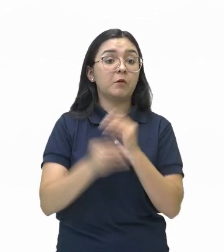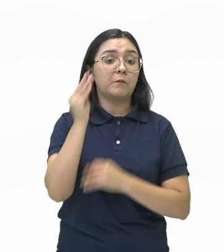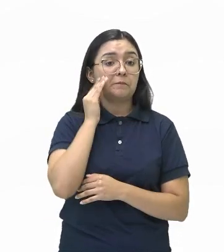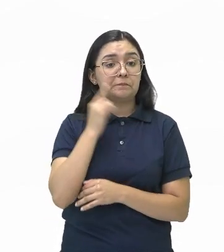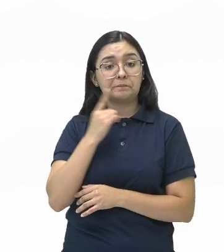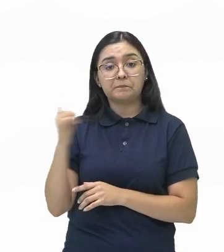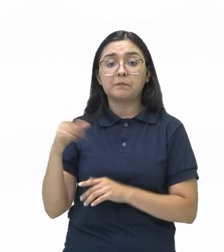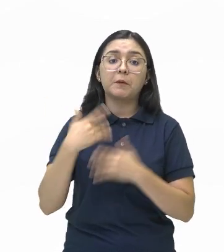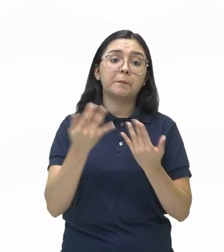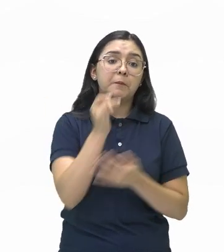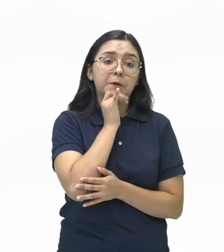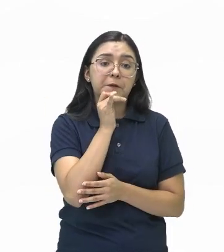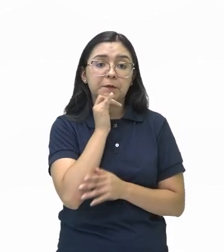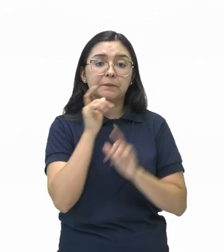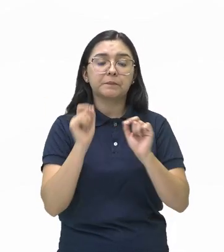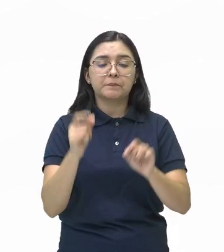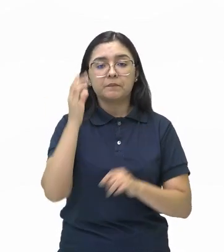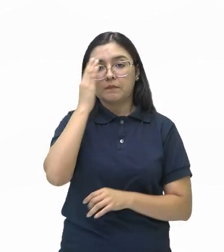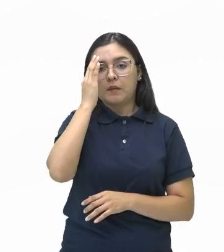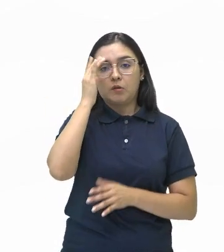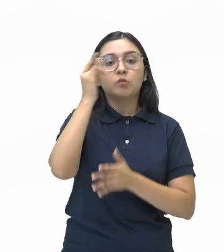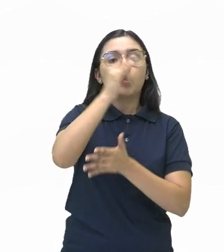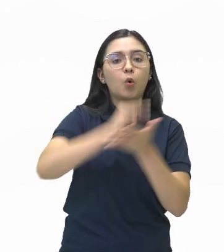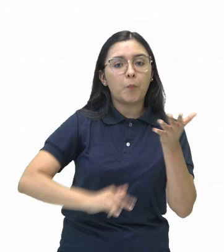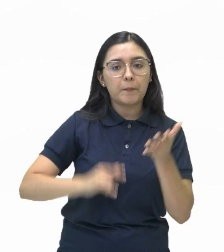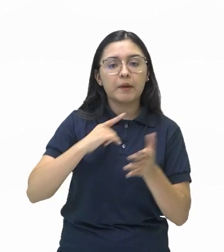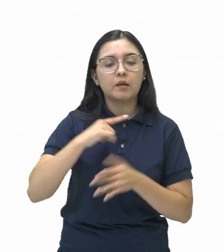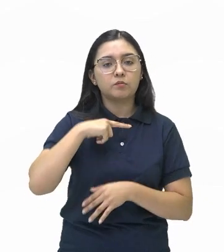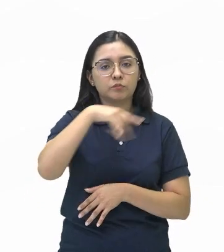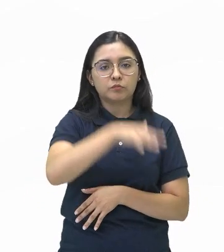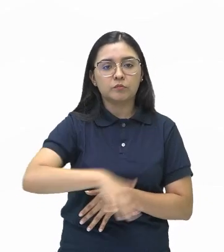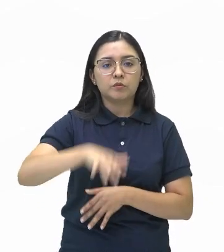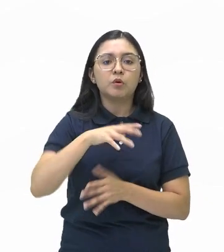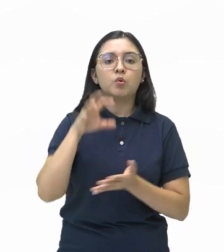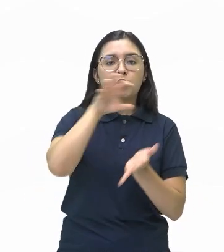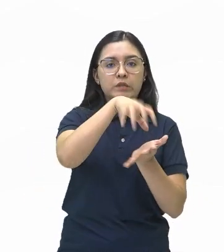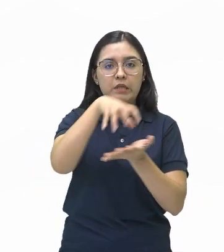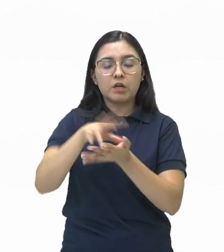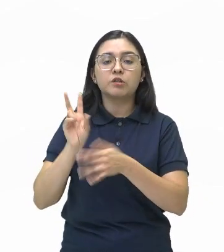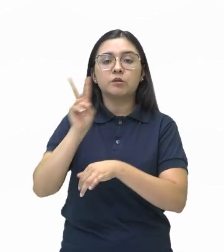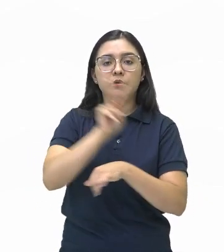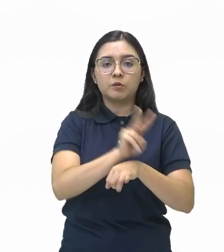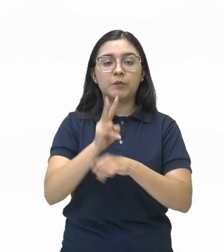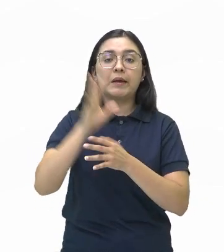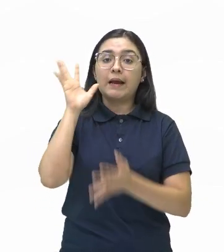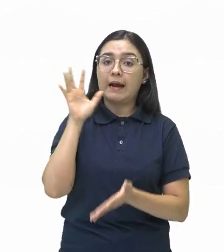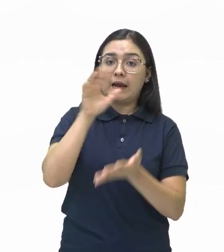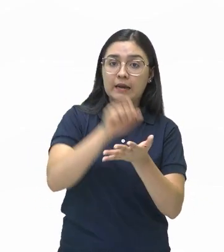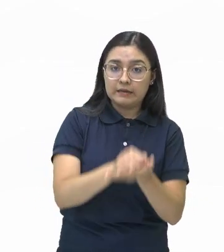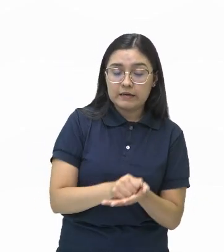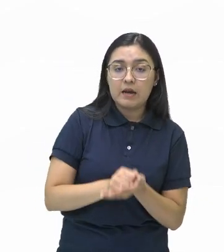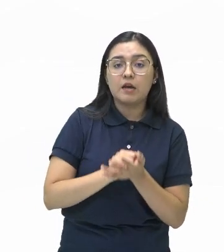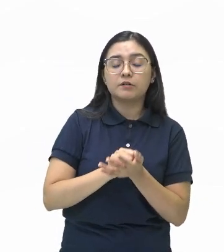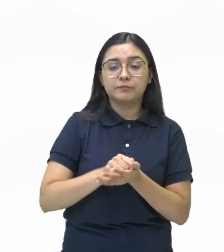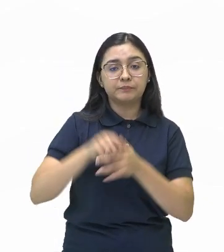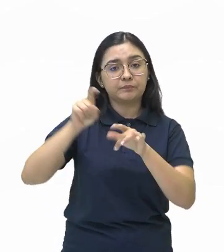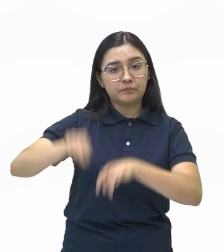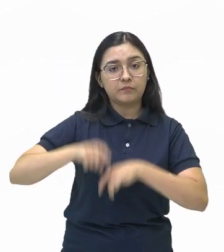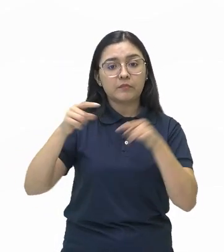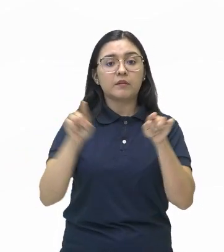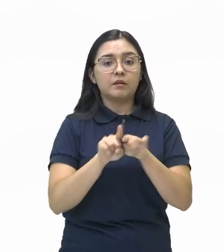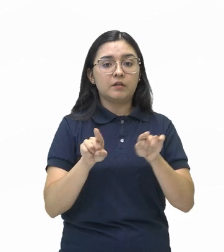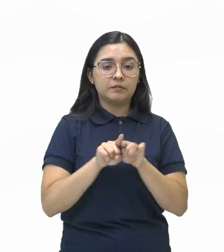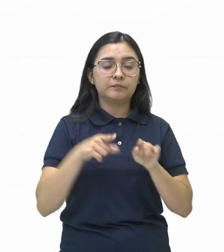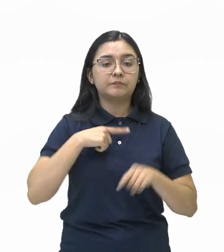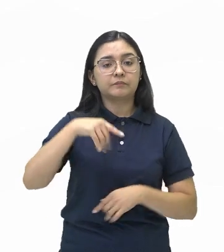aqui, olha, a questão do licenciamento ambiental, unidade de conservação, cadastro no ambiente rural, o